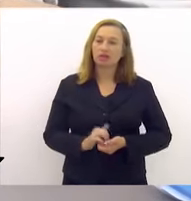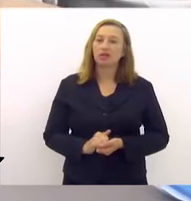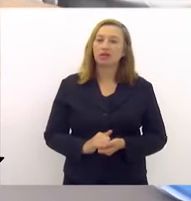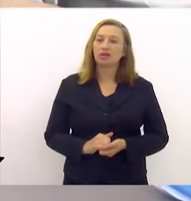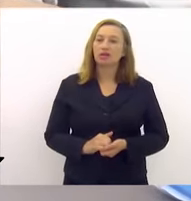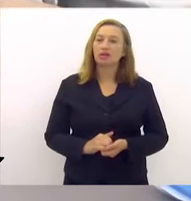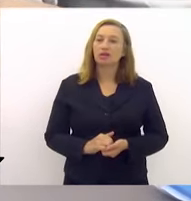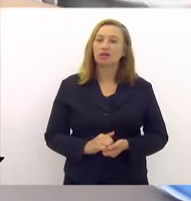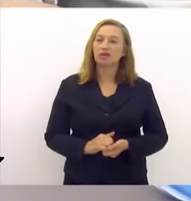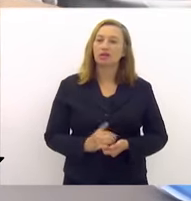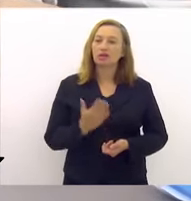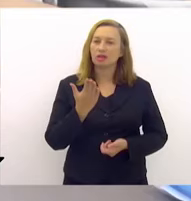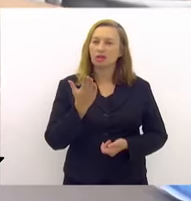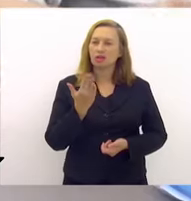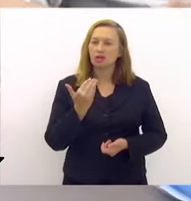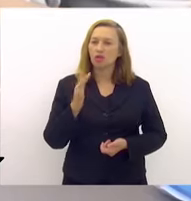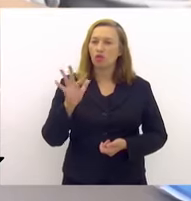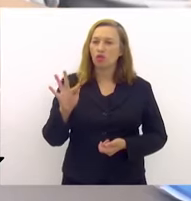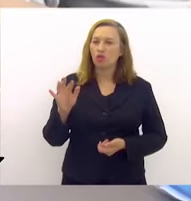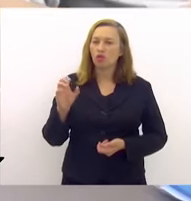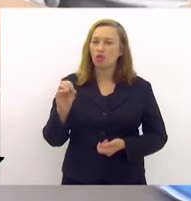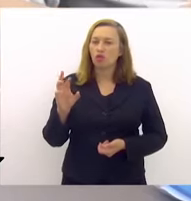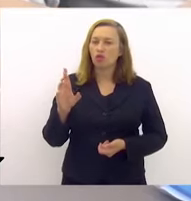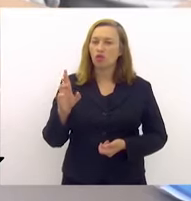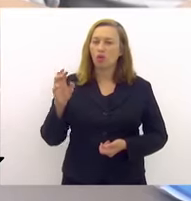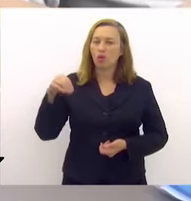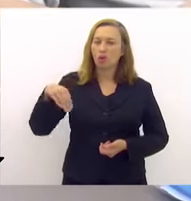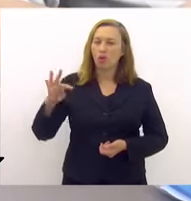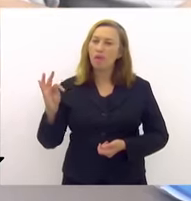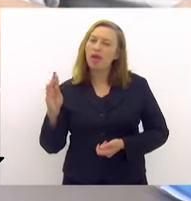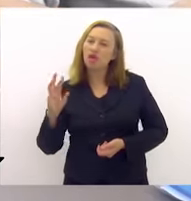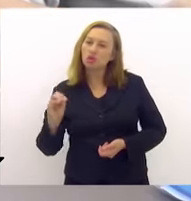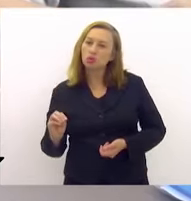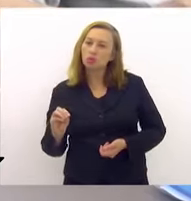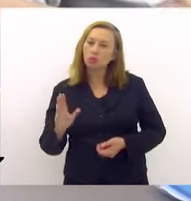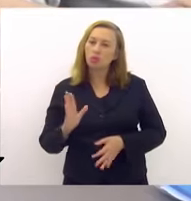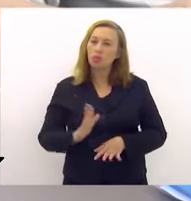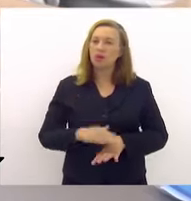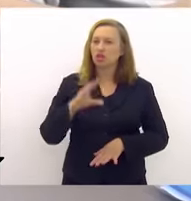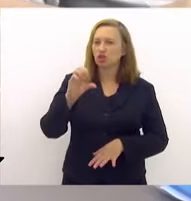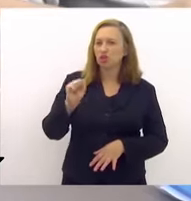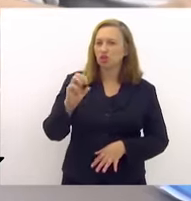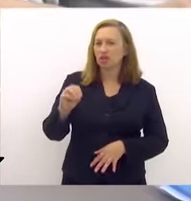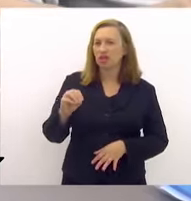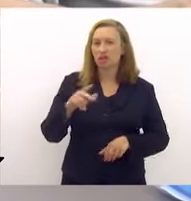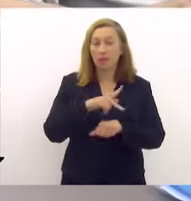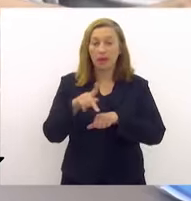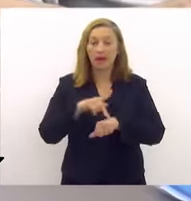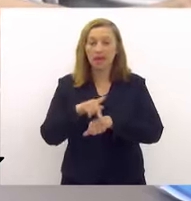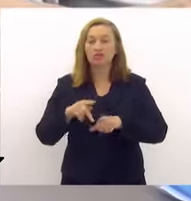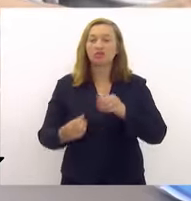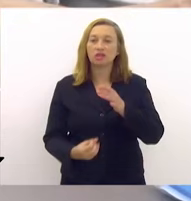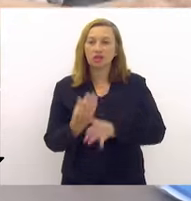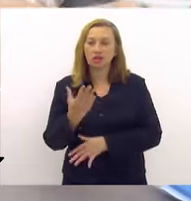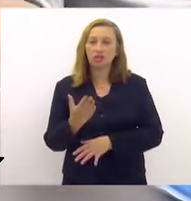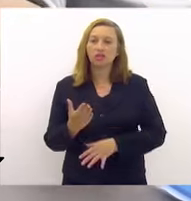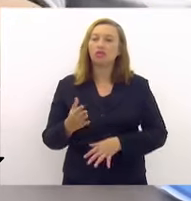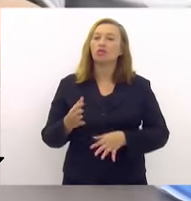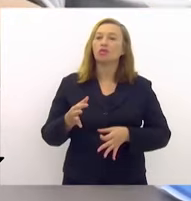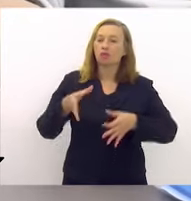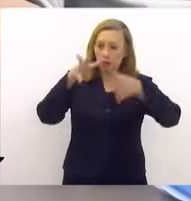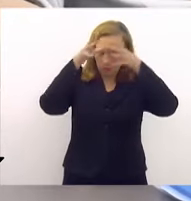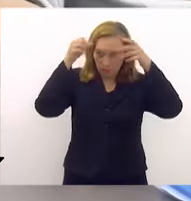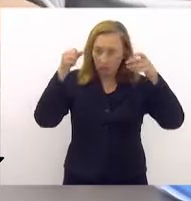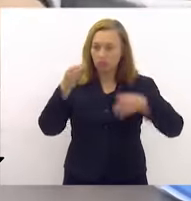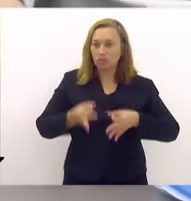foi feito em mais de 80 países. A gente dava 5 anos. Isso foi questionado, foi até o Supremo, eu fui no Supremo